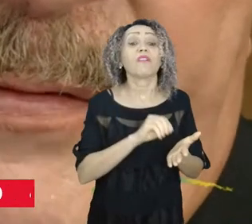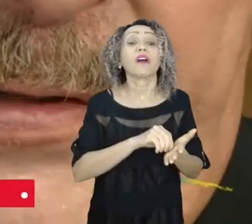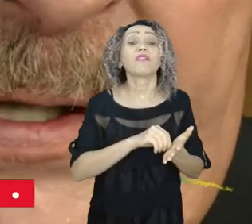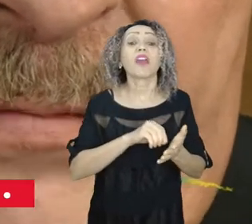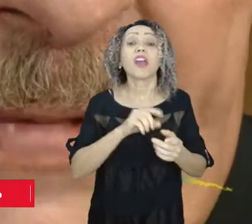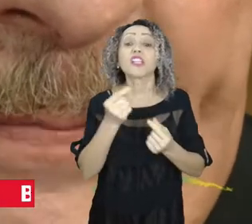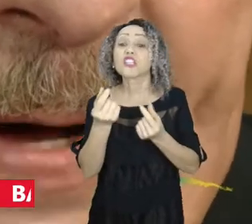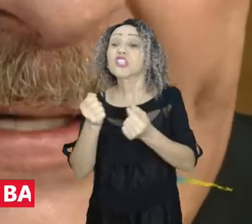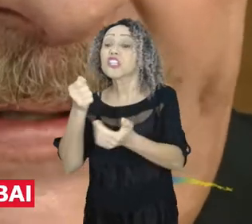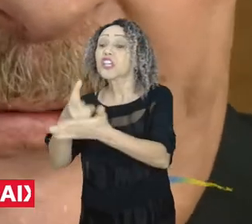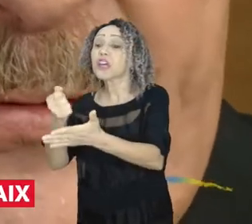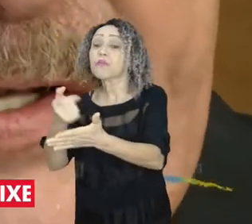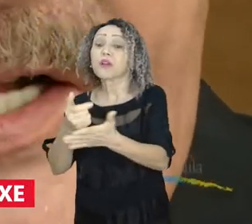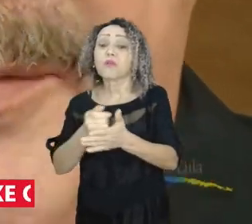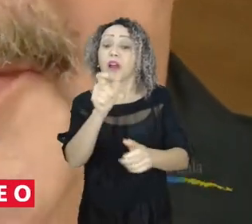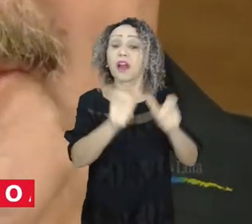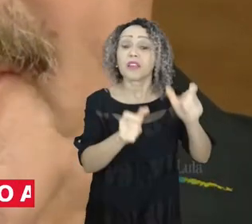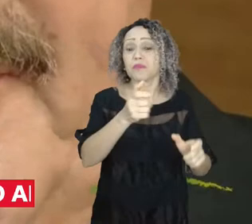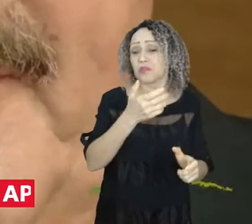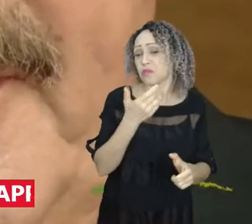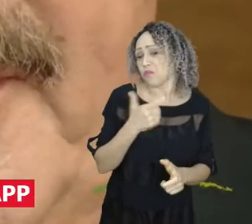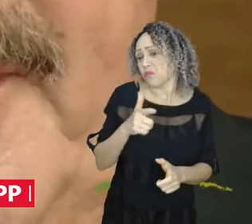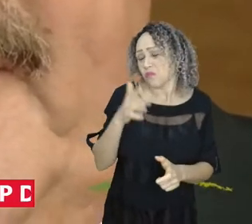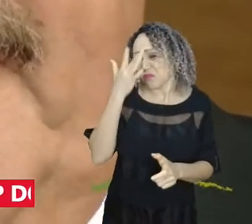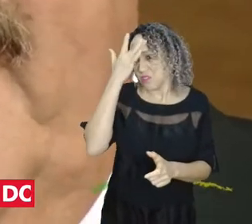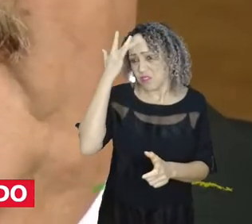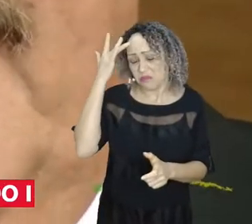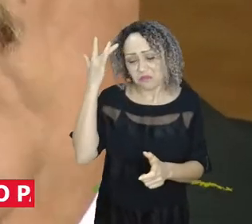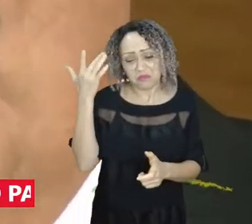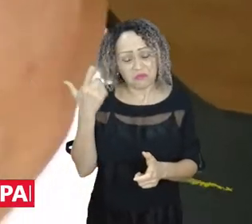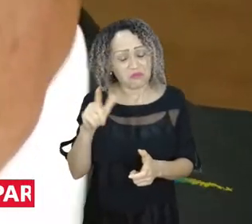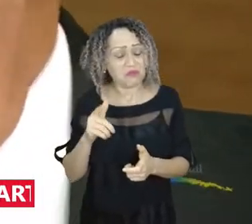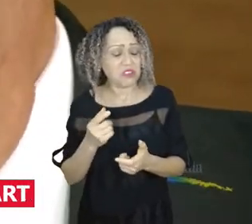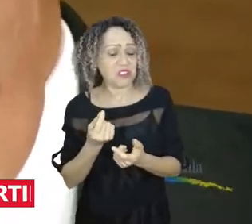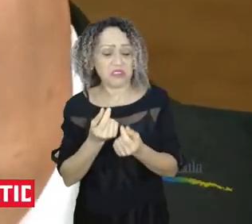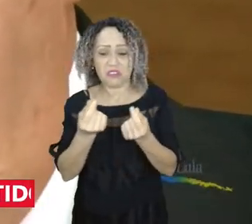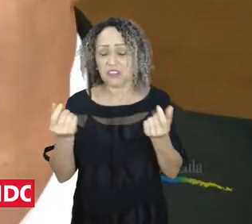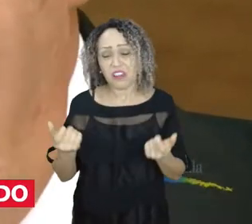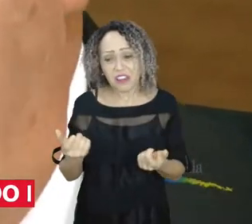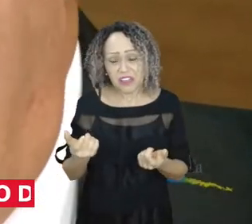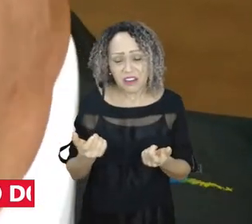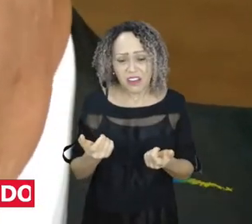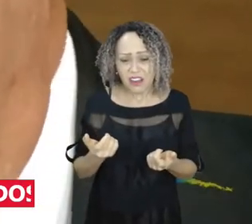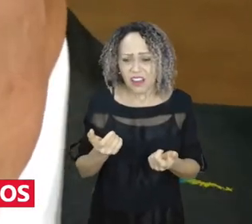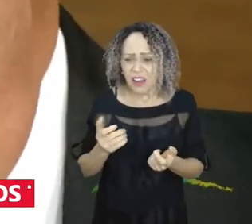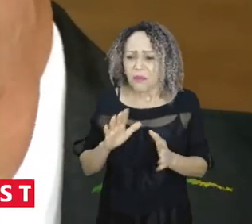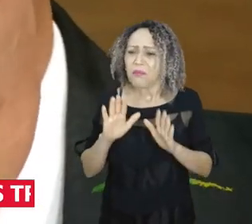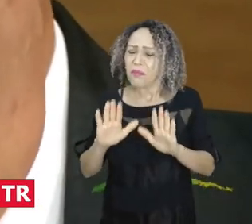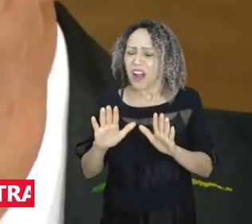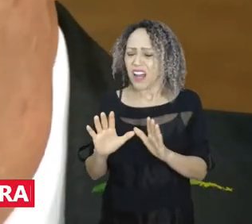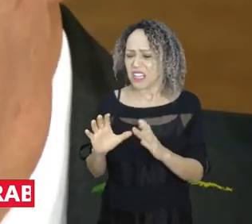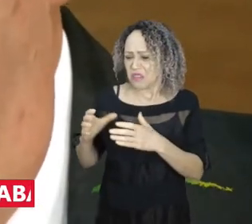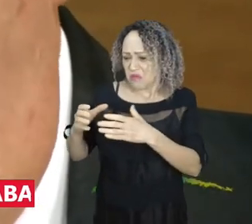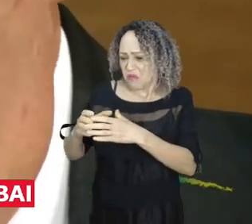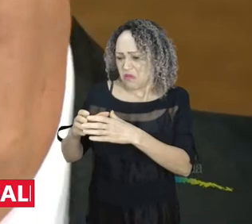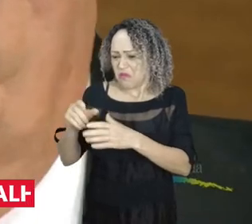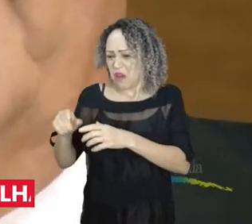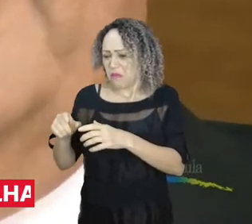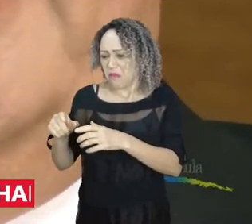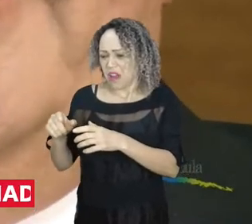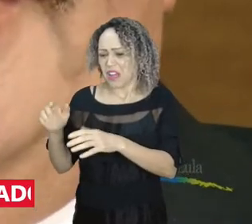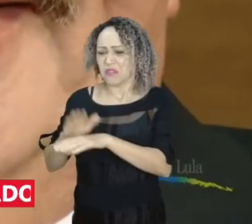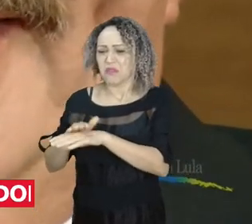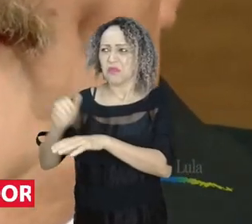isso. Havia uma parte da sociedade brasileira que não compreendia por que criar o Ministério de Combate à